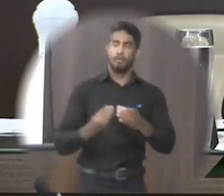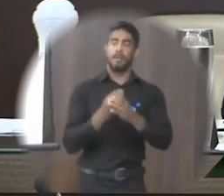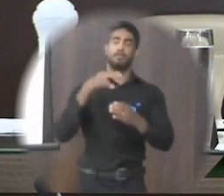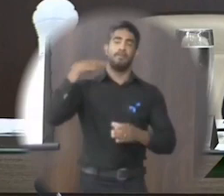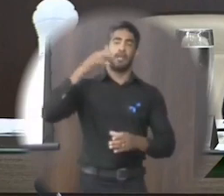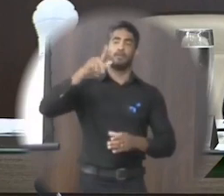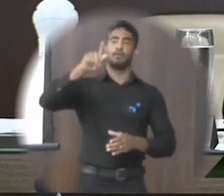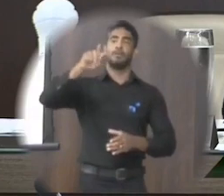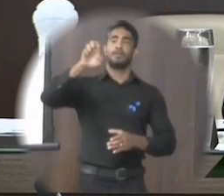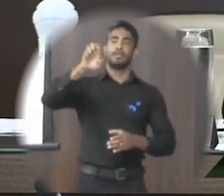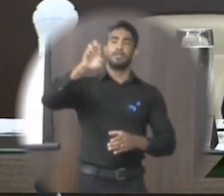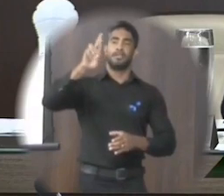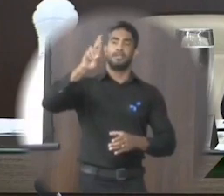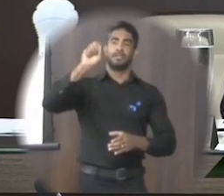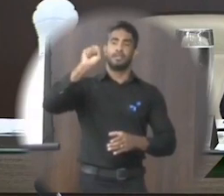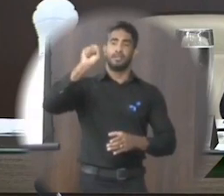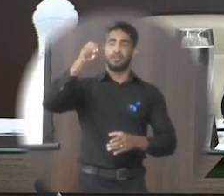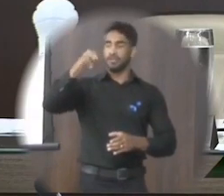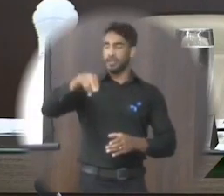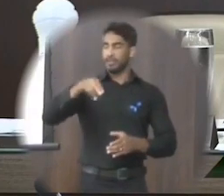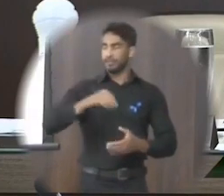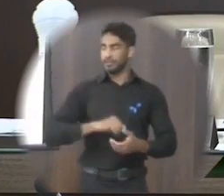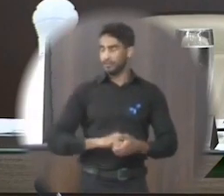vereador Gerson do Espírito Santo de Souza.